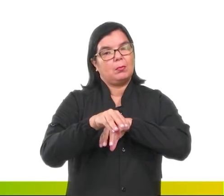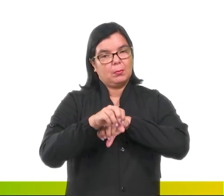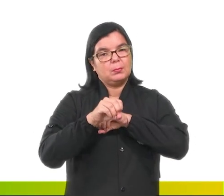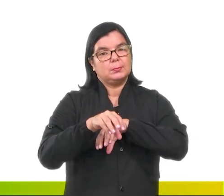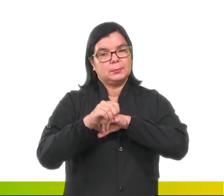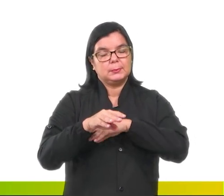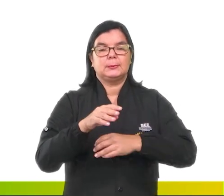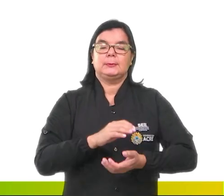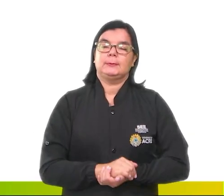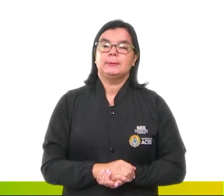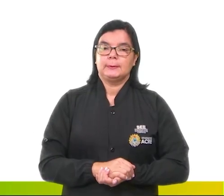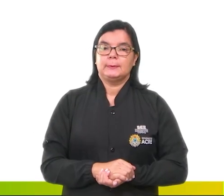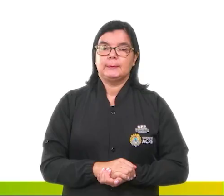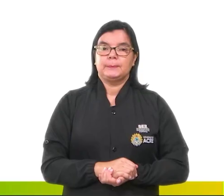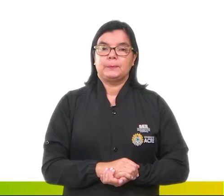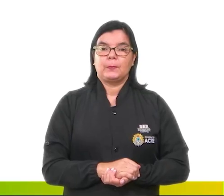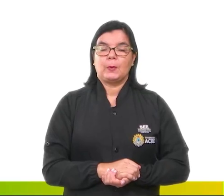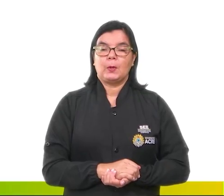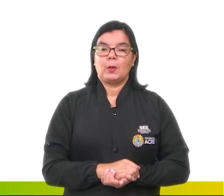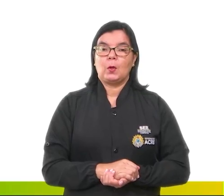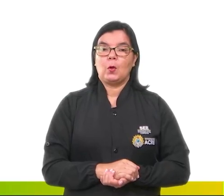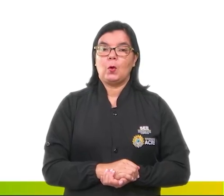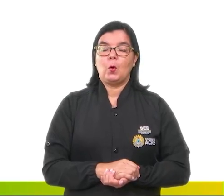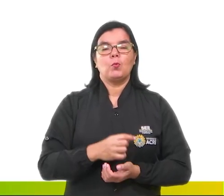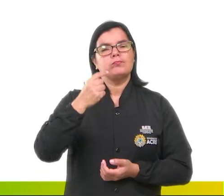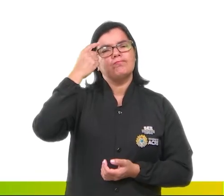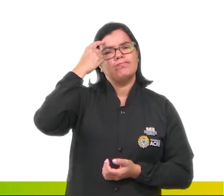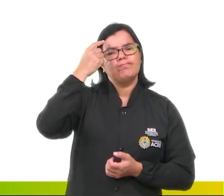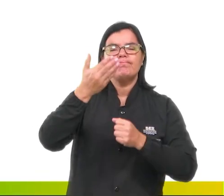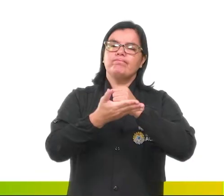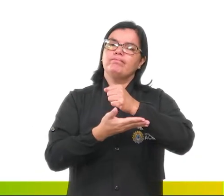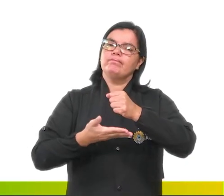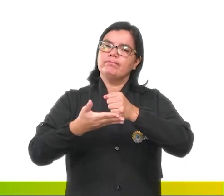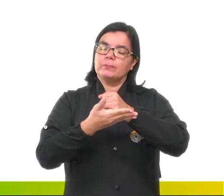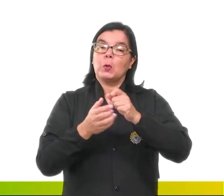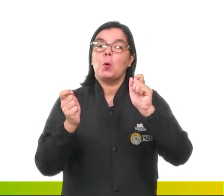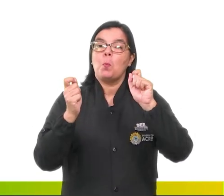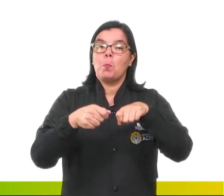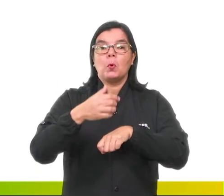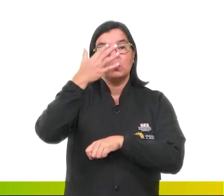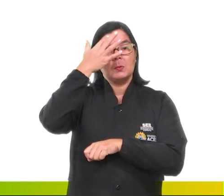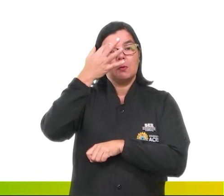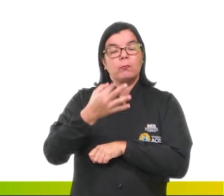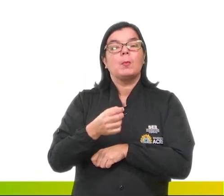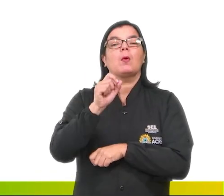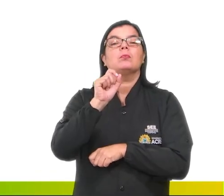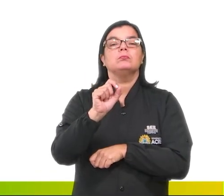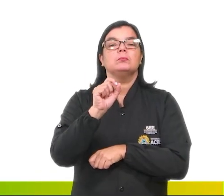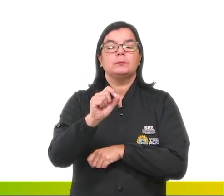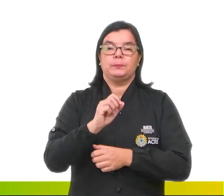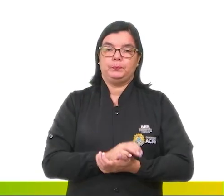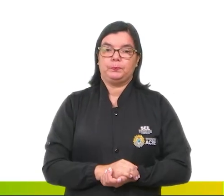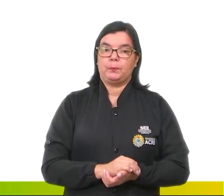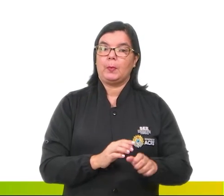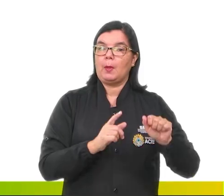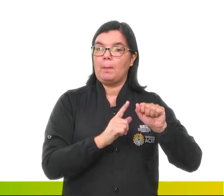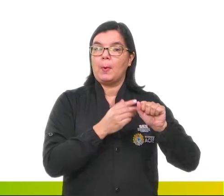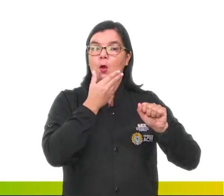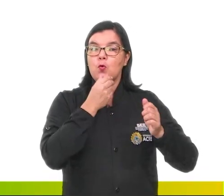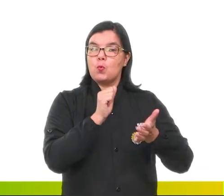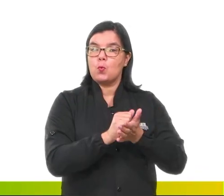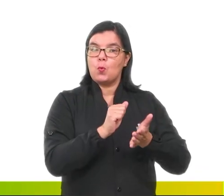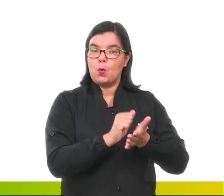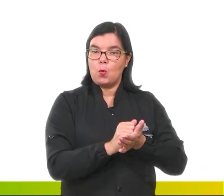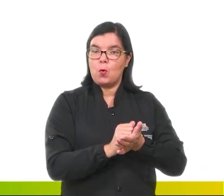educacionais. Com base nesse pensamento, pode-se afirmar que, para Florestan